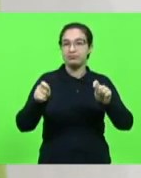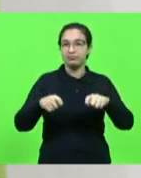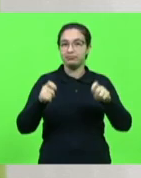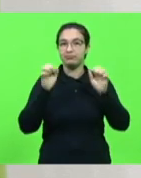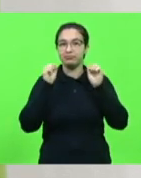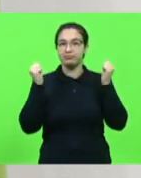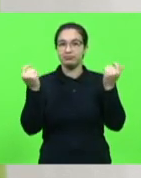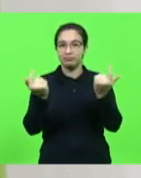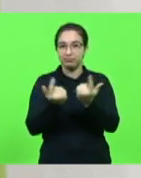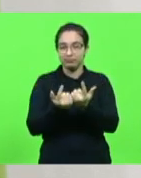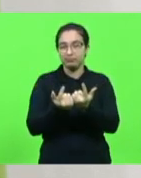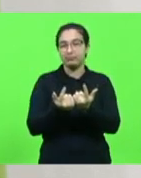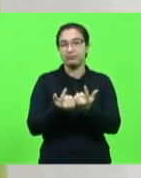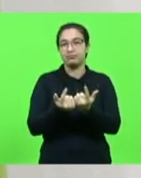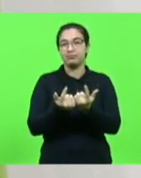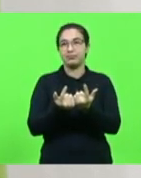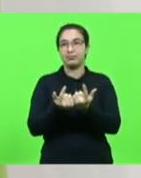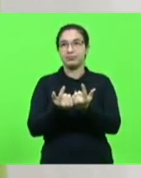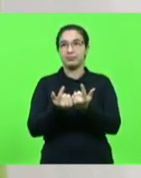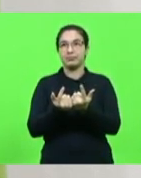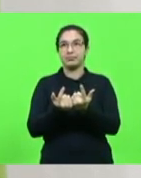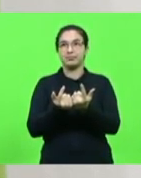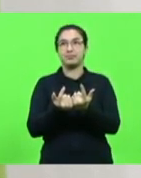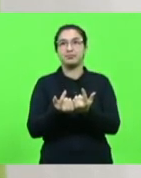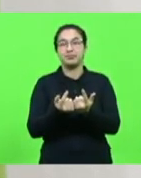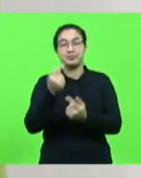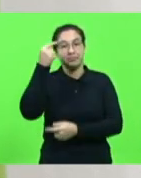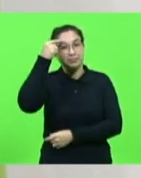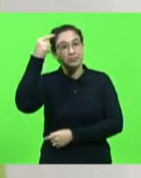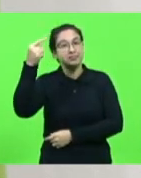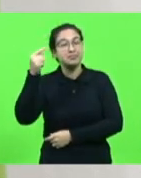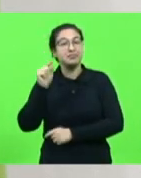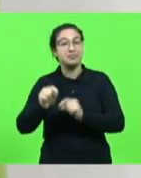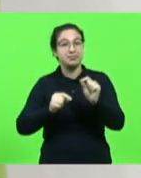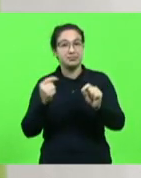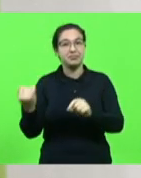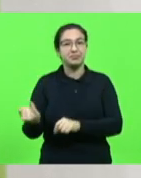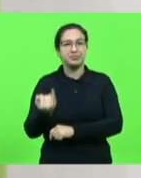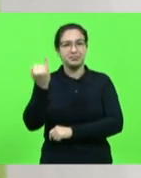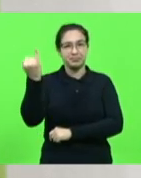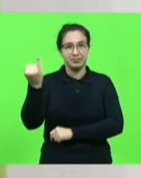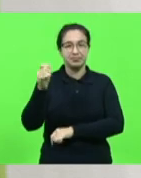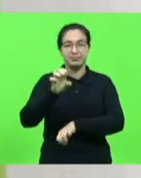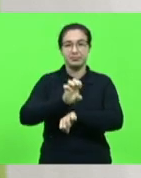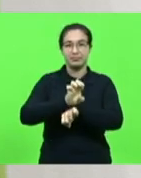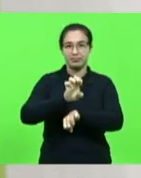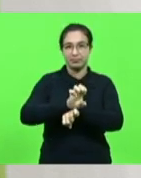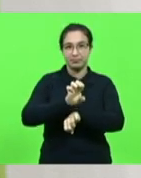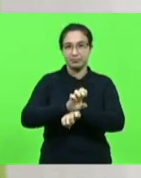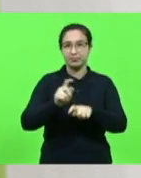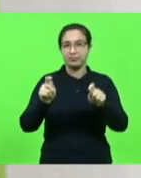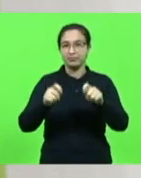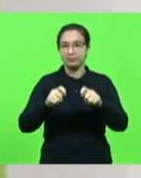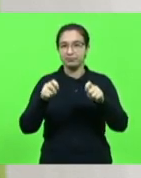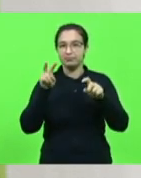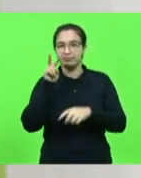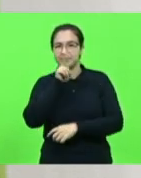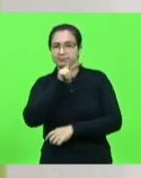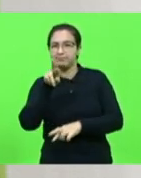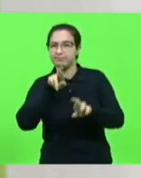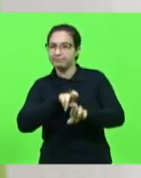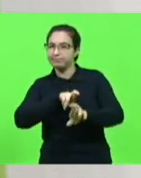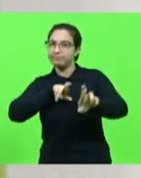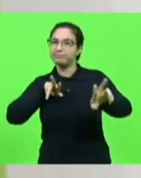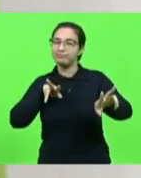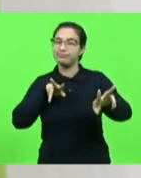Legislativa de Santa Catarina, lembrando exatamente a importância de o nosso Estado ter um olhar diferenciado para